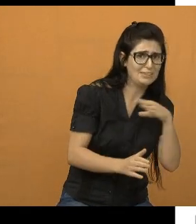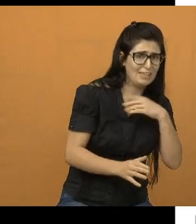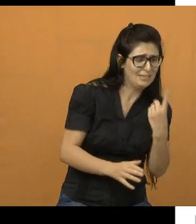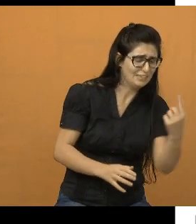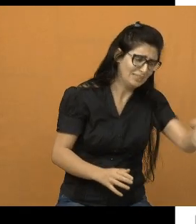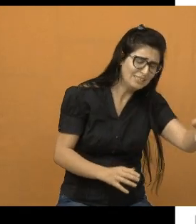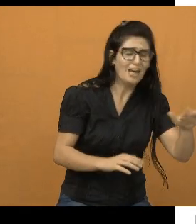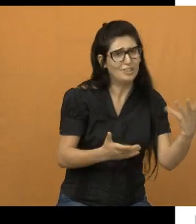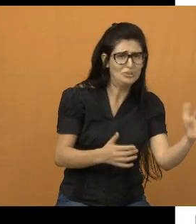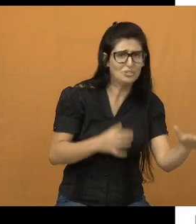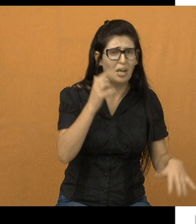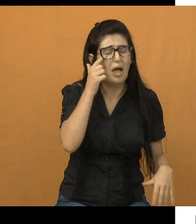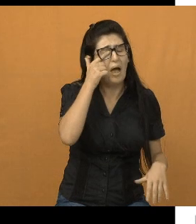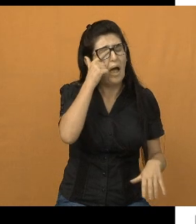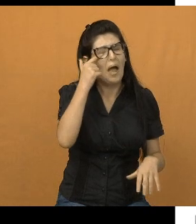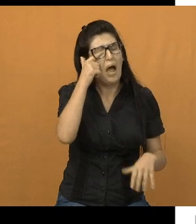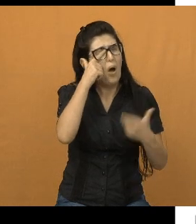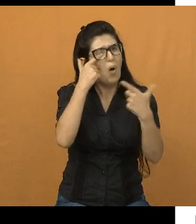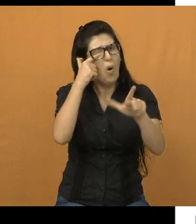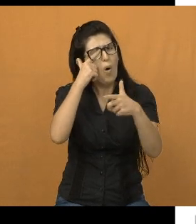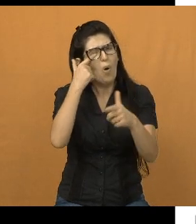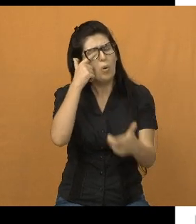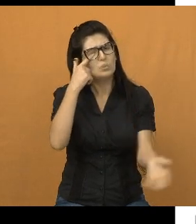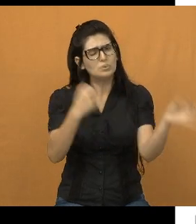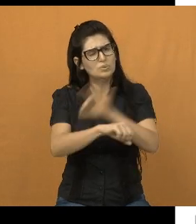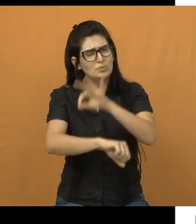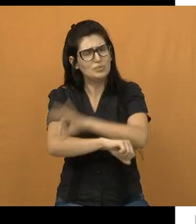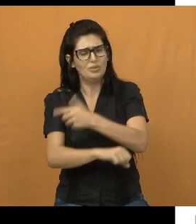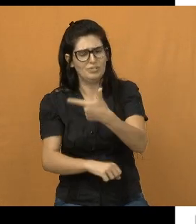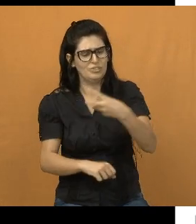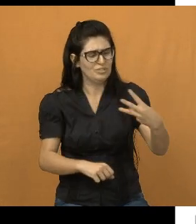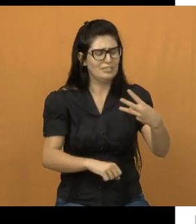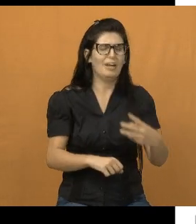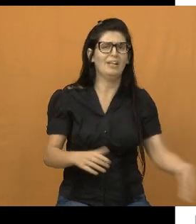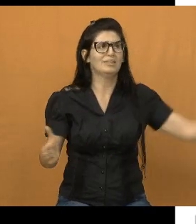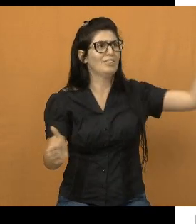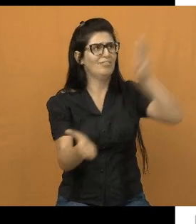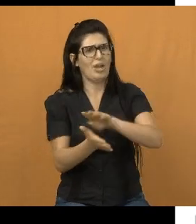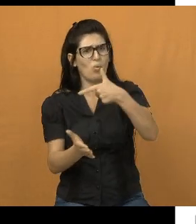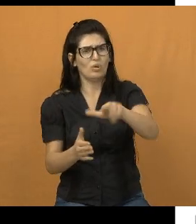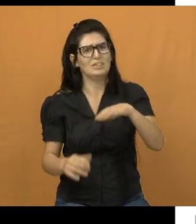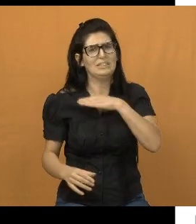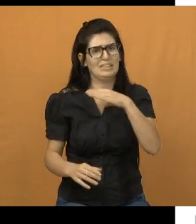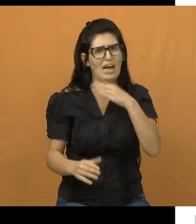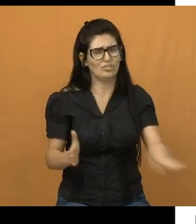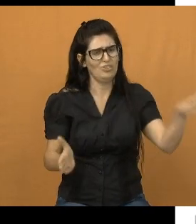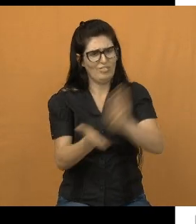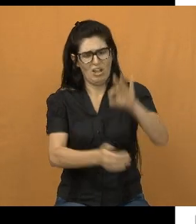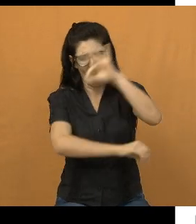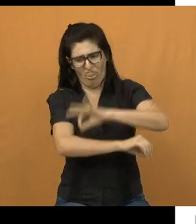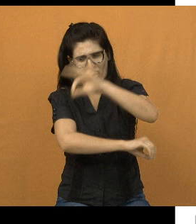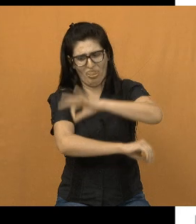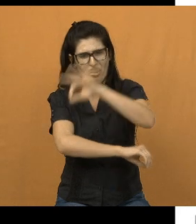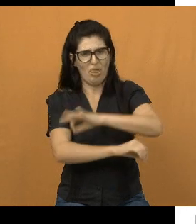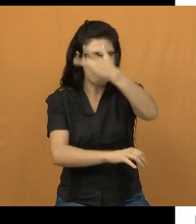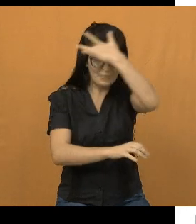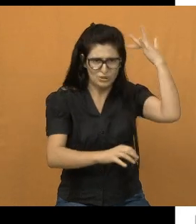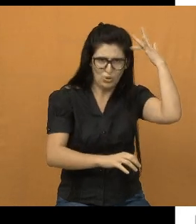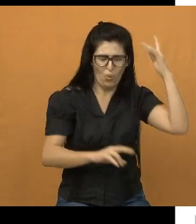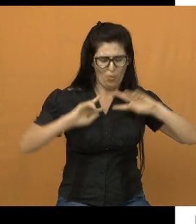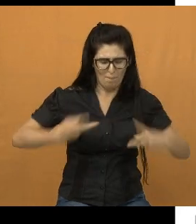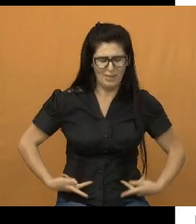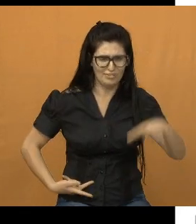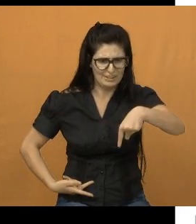17, outros casos importados, 23 casos que vieram de outros municípios. Temos 2